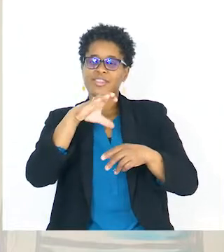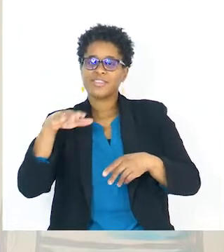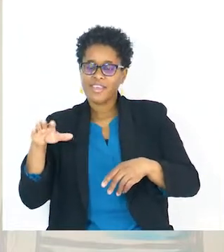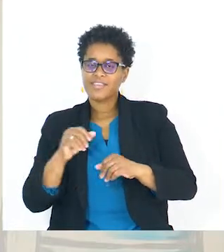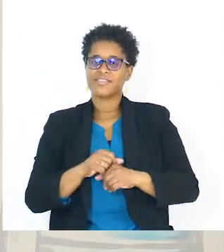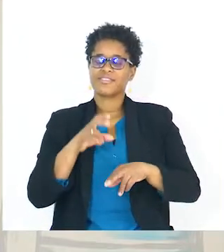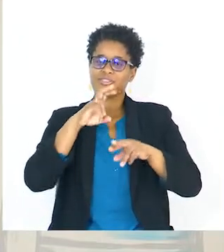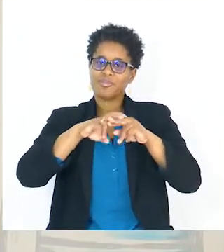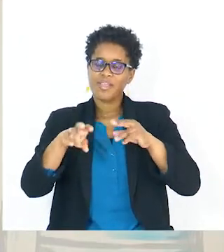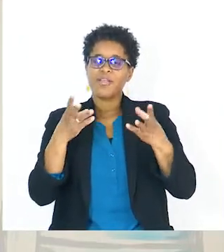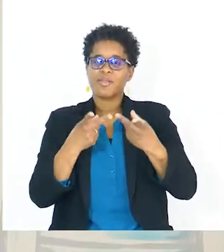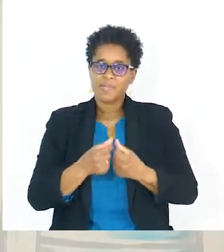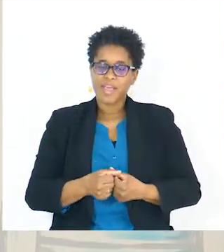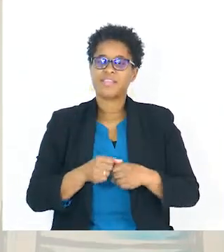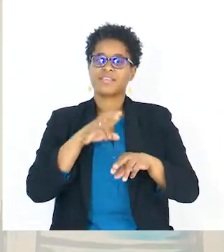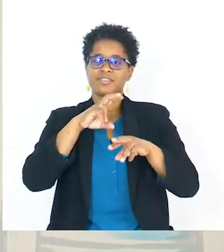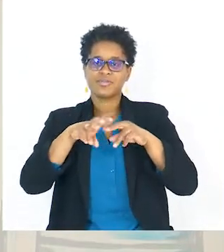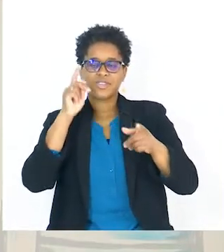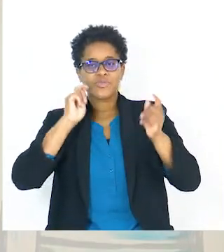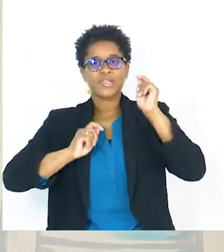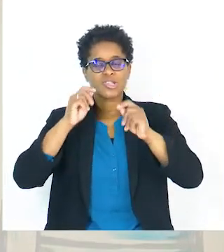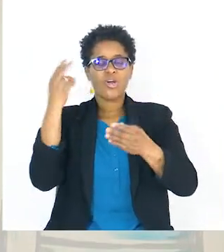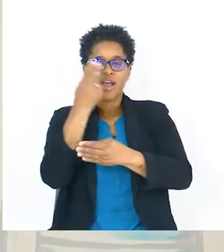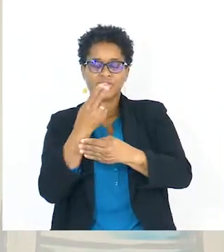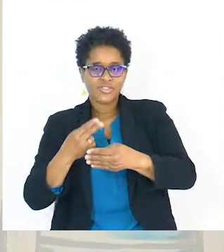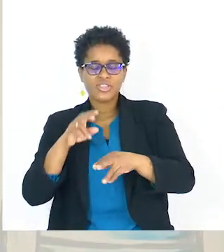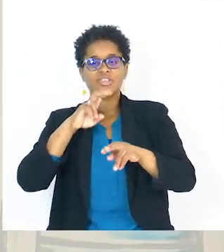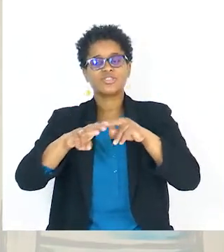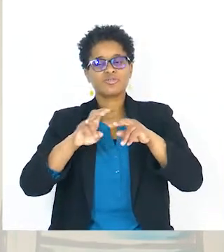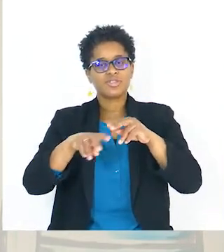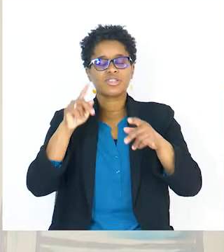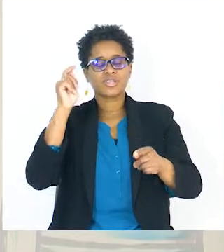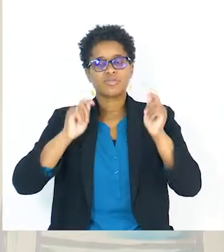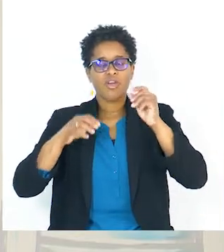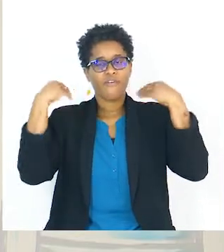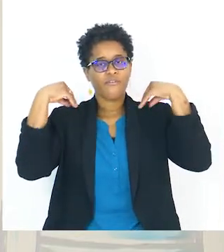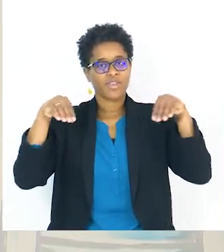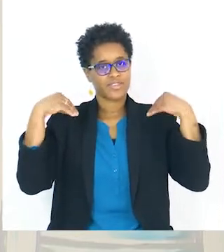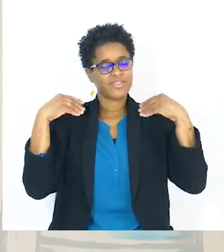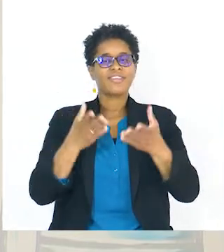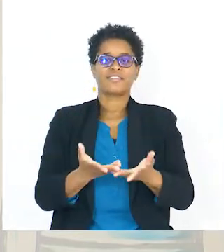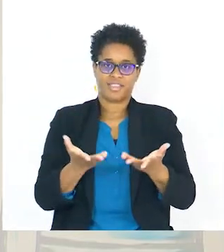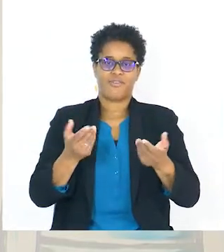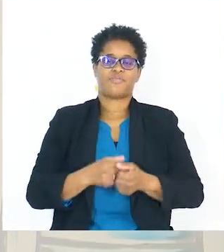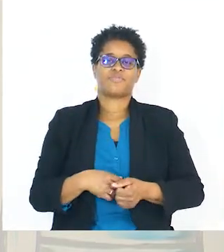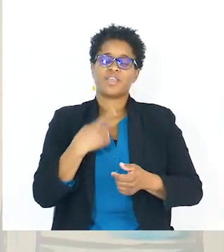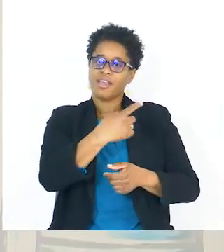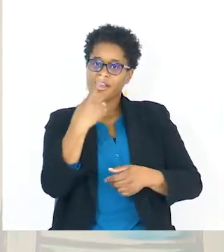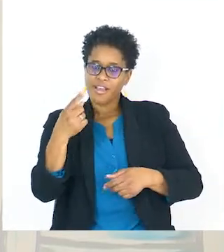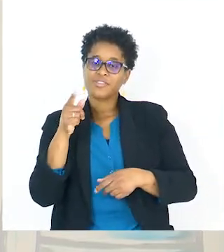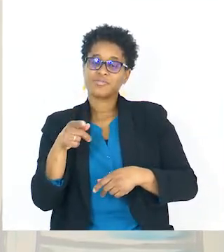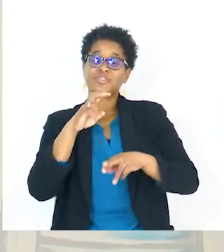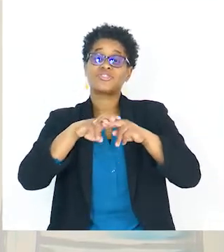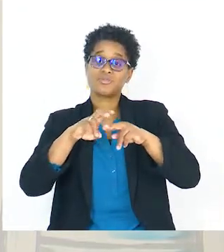ciências integradas, matemática, expressões artísticas e expressão física. Então, em cada